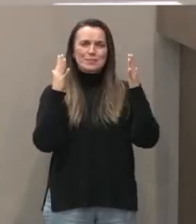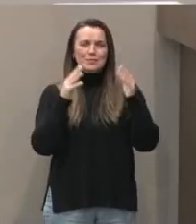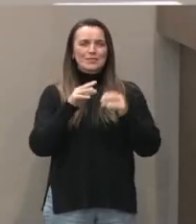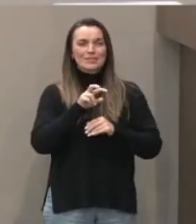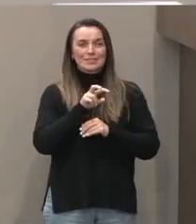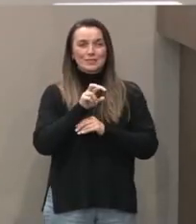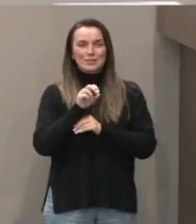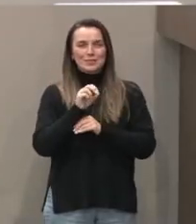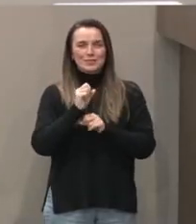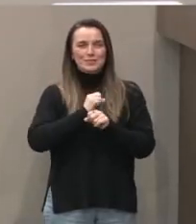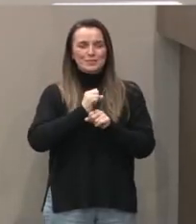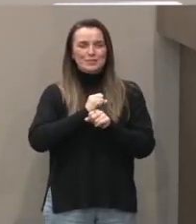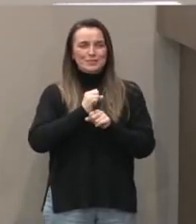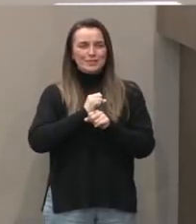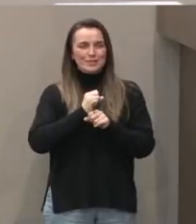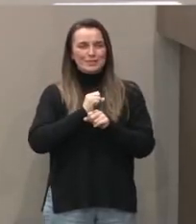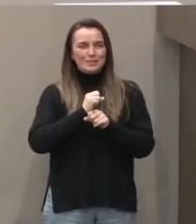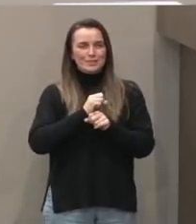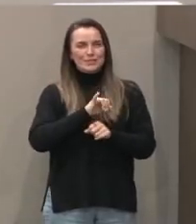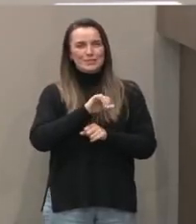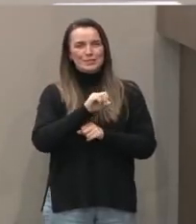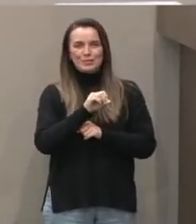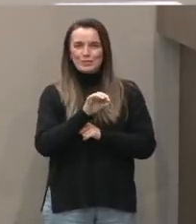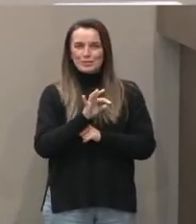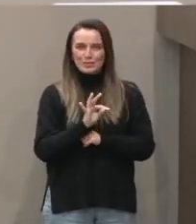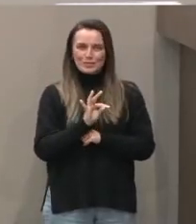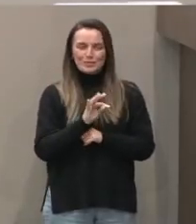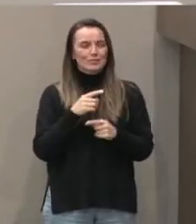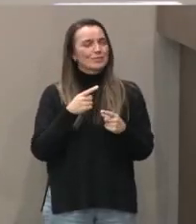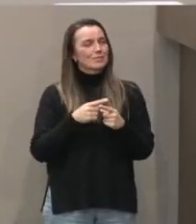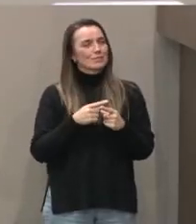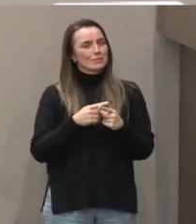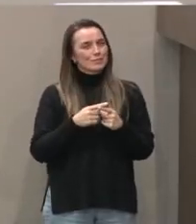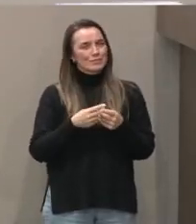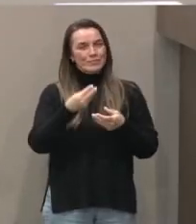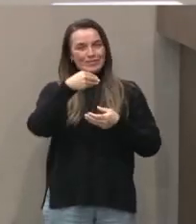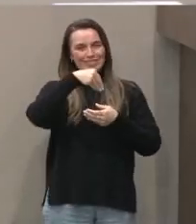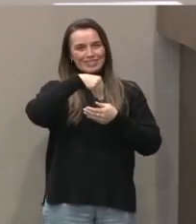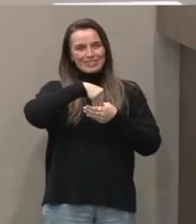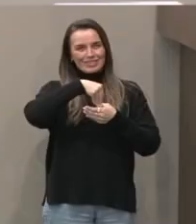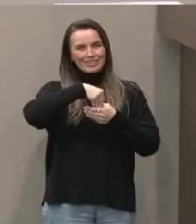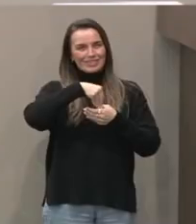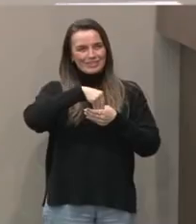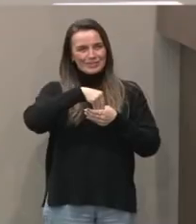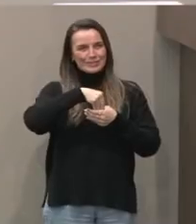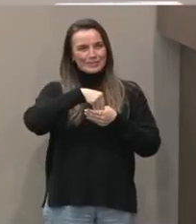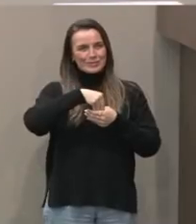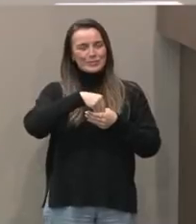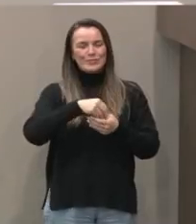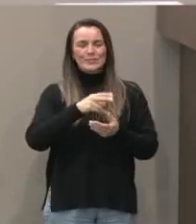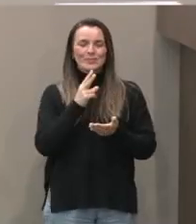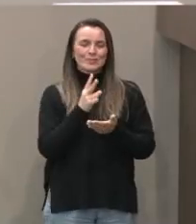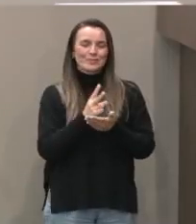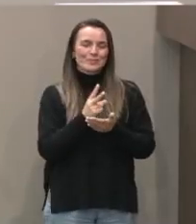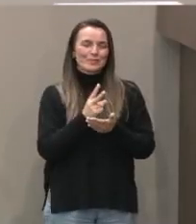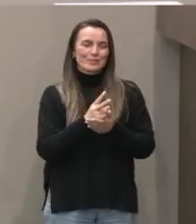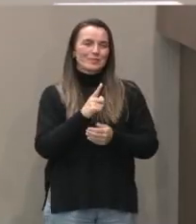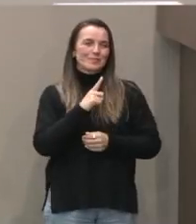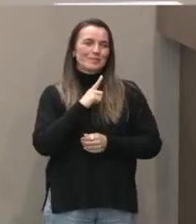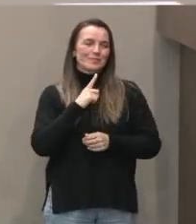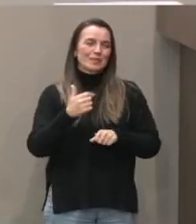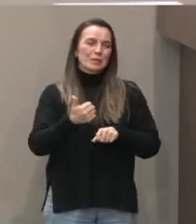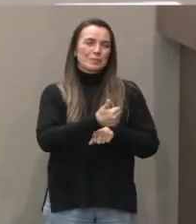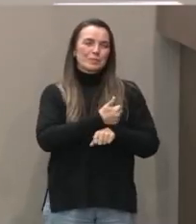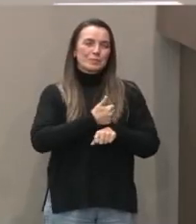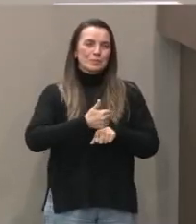anos de existência do IOT, é porque dentro dessa instituição sempre tivemos